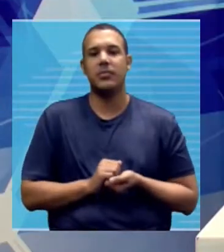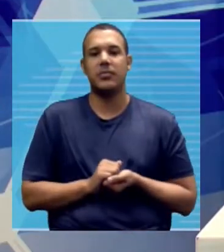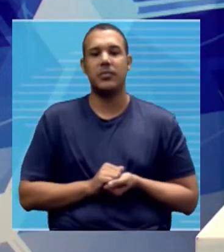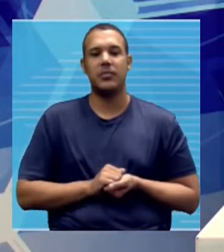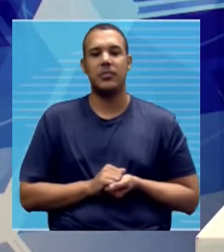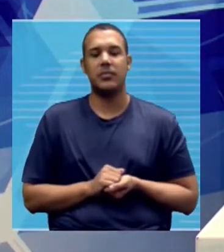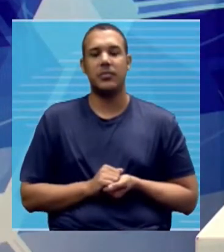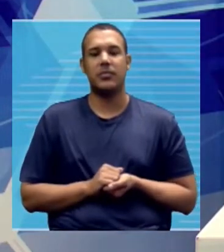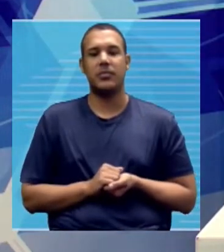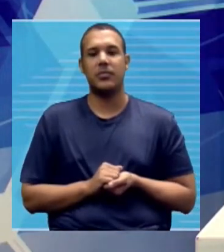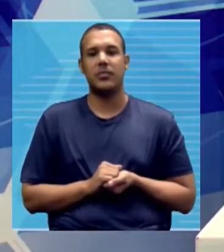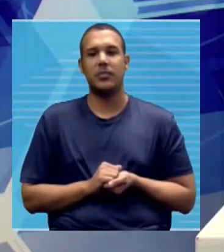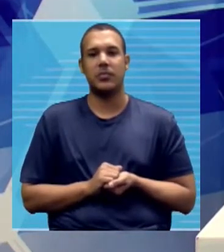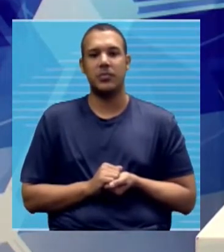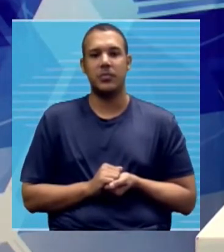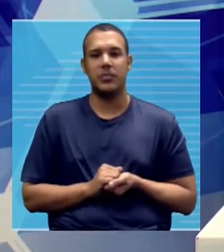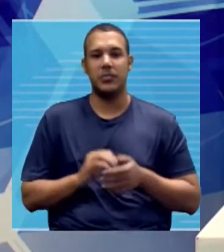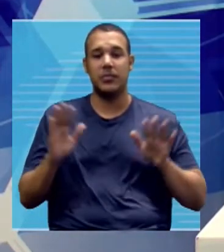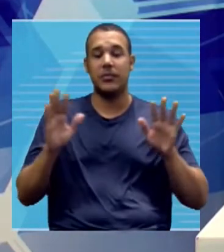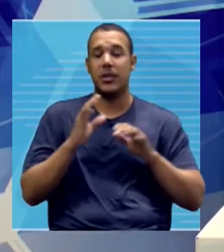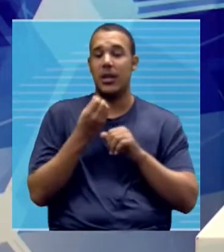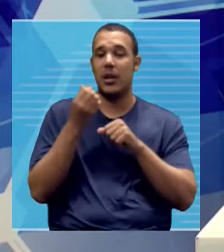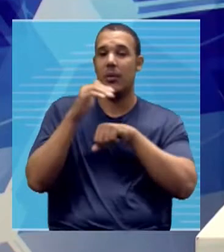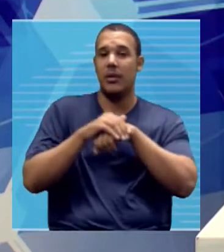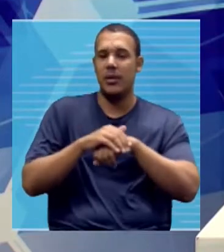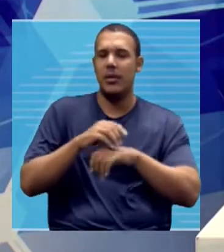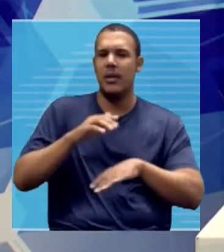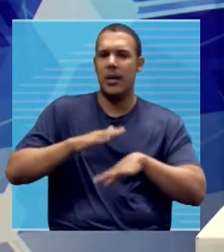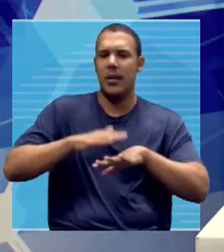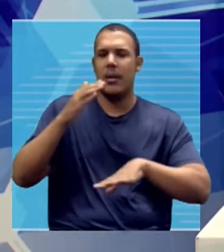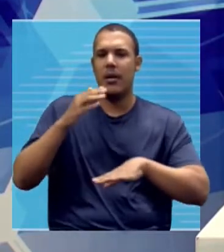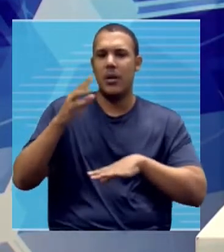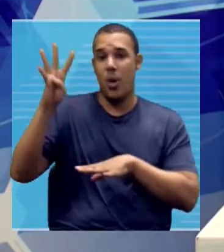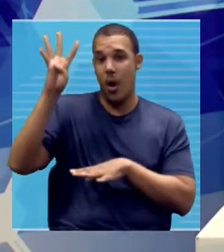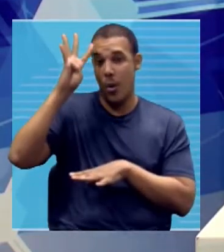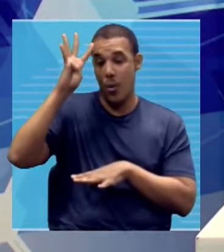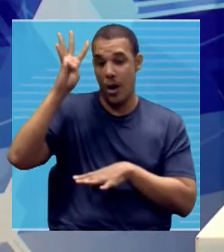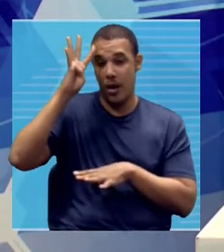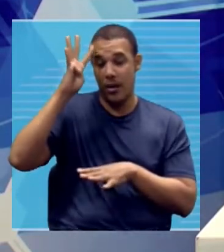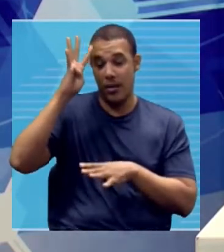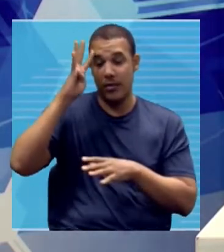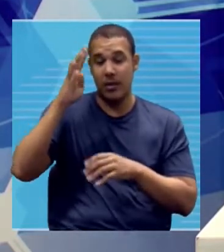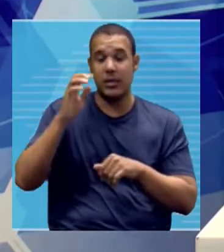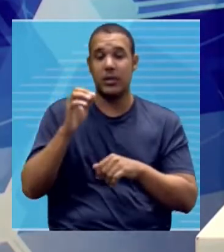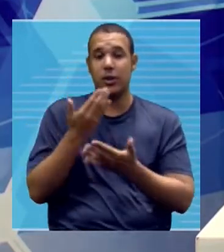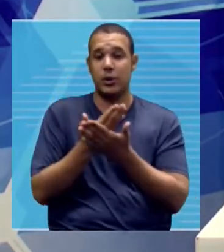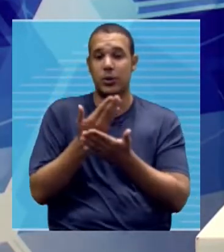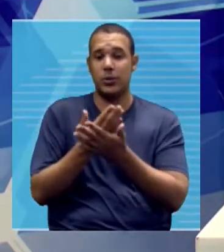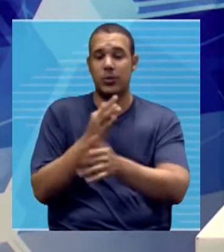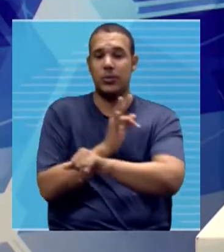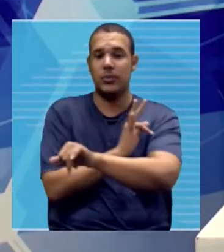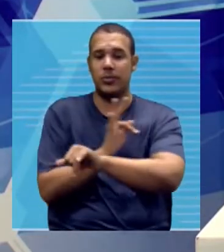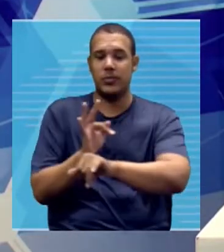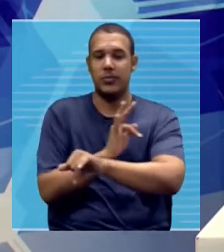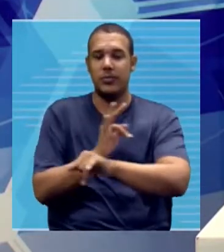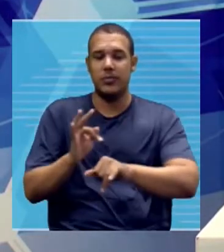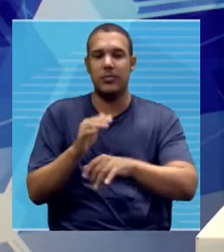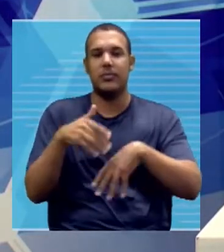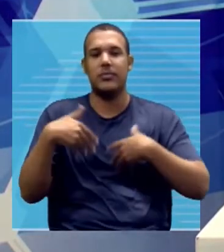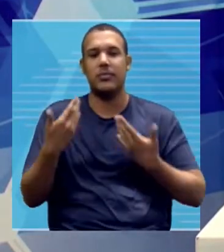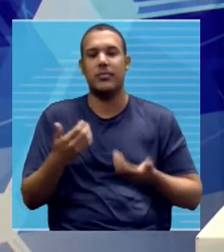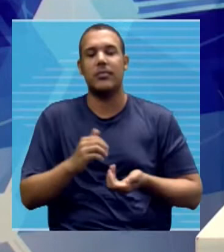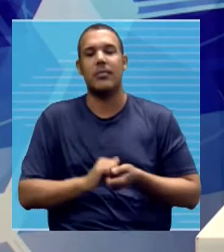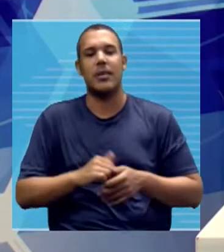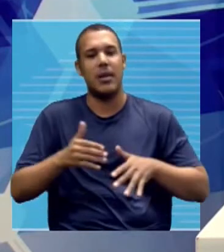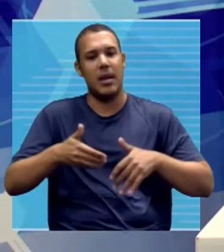Boa noite, galera. Tudo bem com vocês? Estamos aqui para mais uma quarta-feira de conhecimentos físicos. Nessa noite aí abrilhantada pela melhor matéria